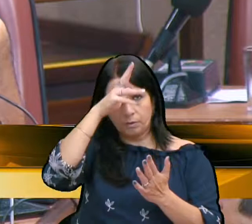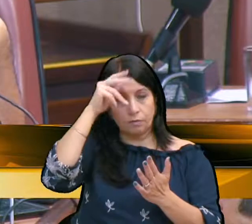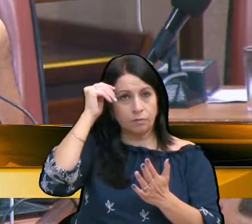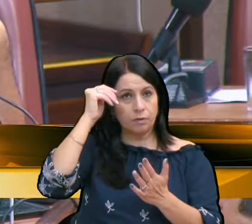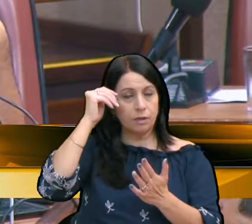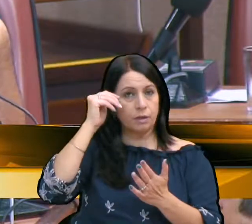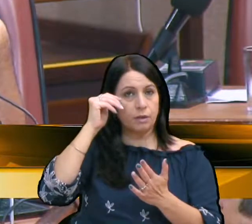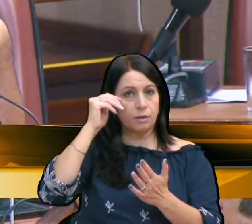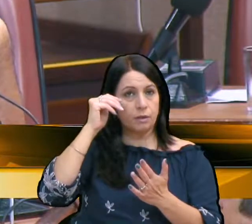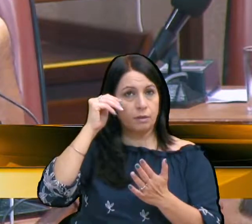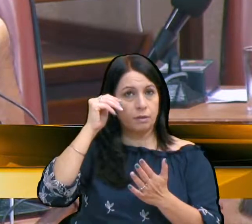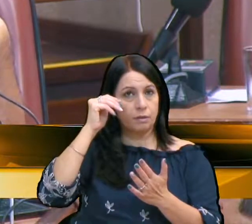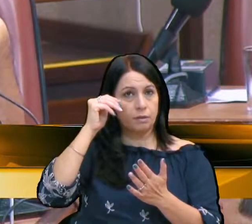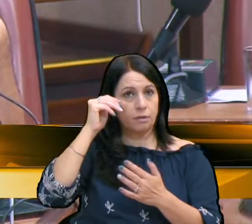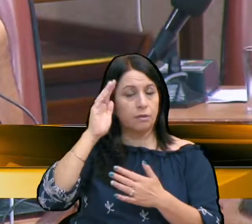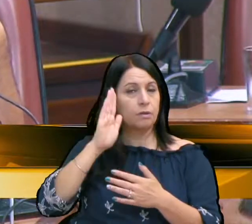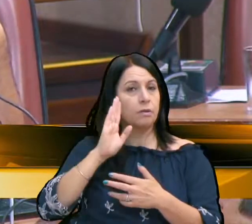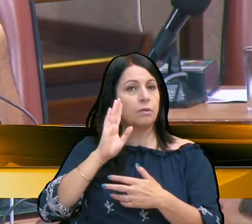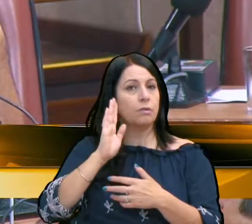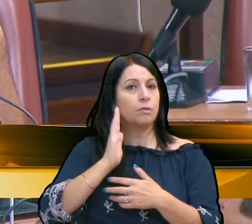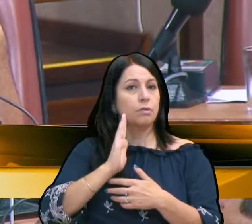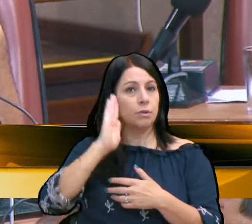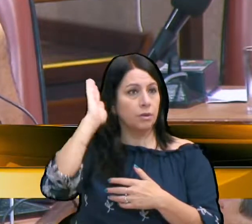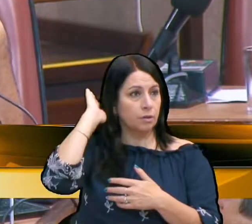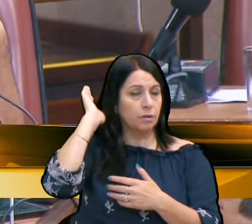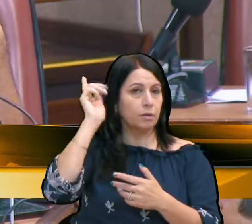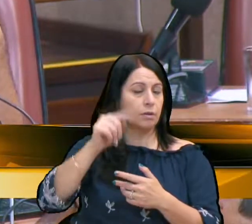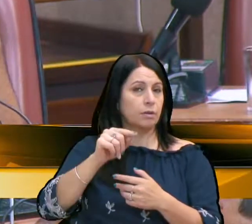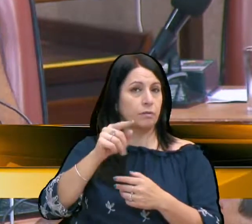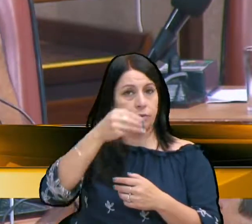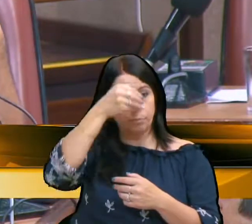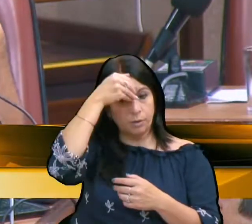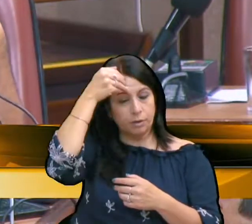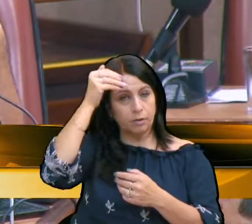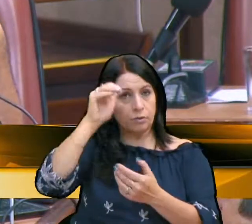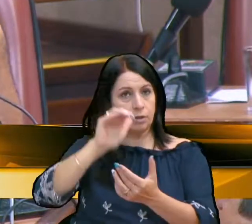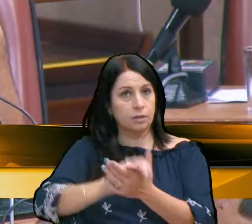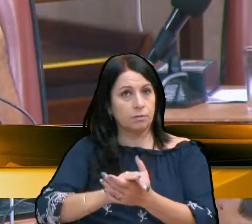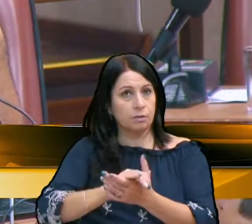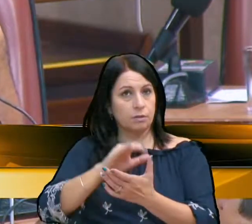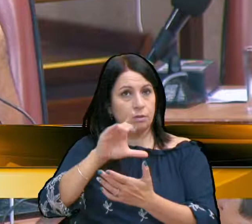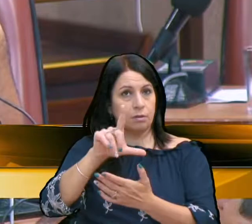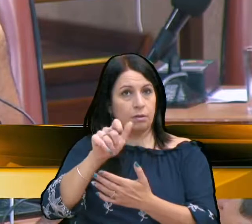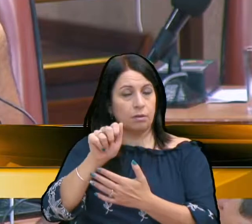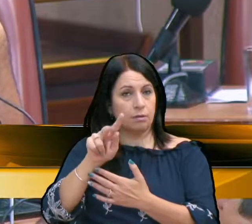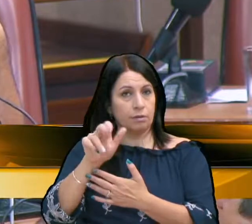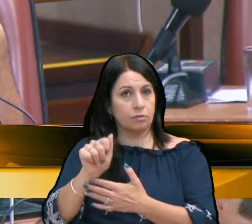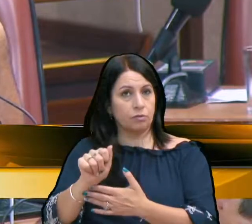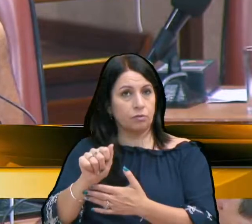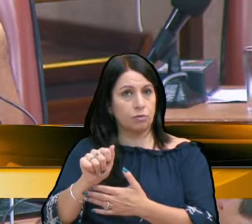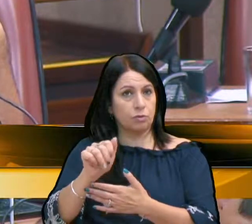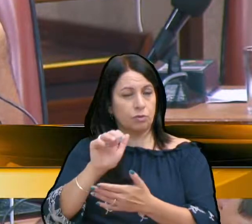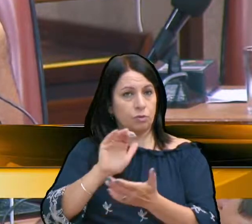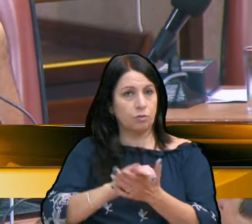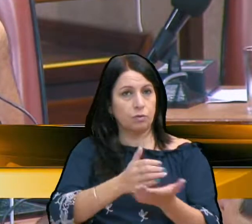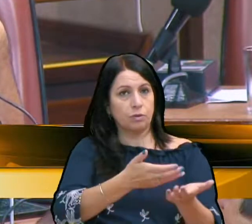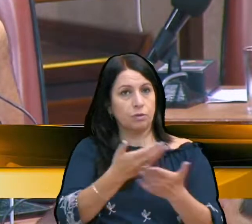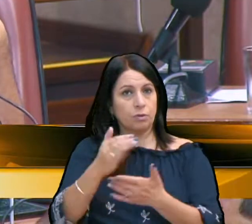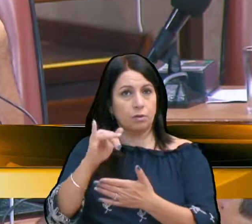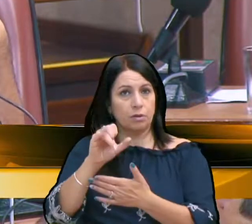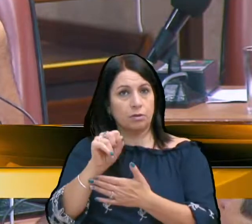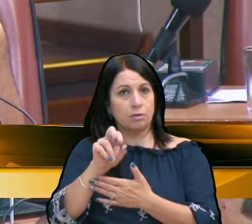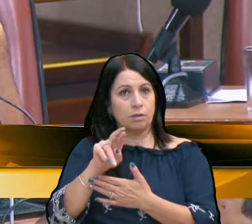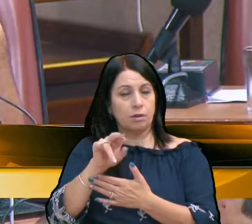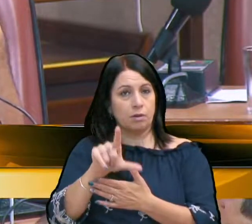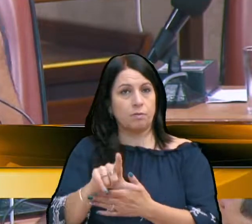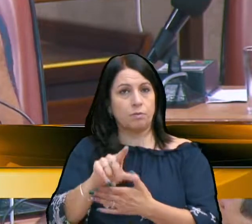Guerra. Aliás, ela era afiliada. O Daniel Guerra foi padrinho de casamento da Cláudia, do casamento a convite do Israel, em dezembro